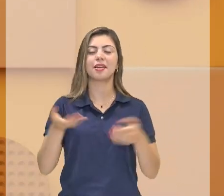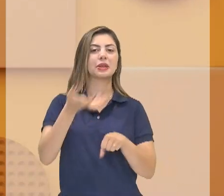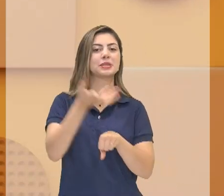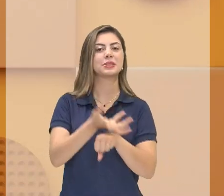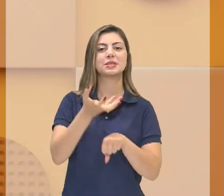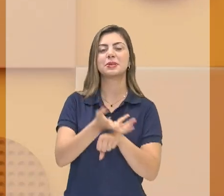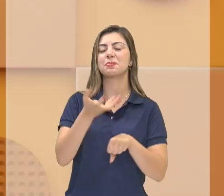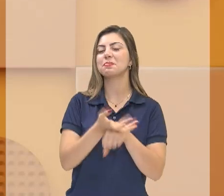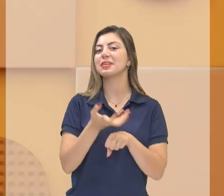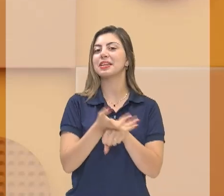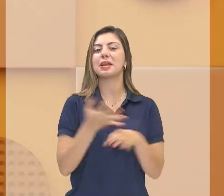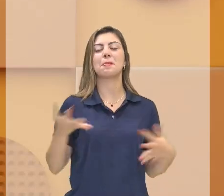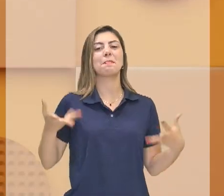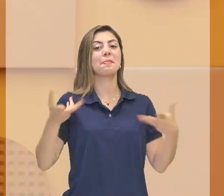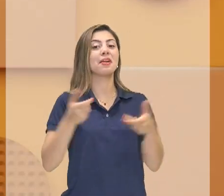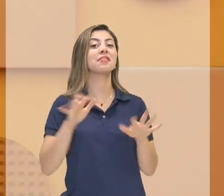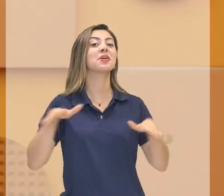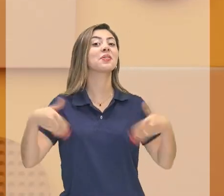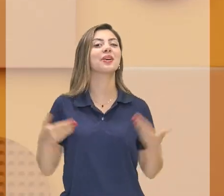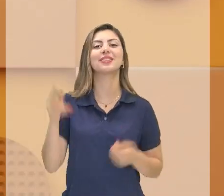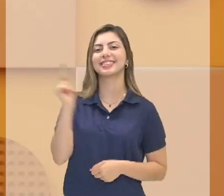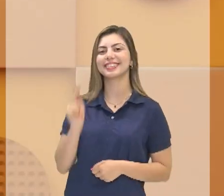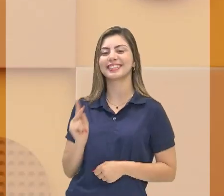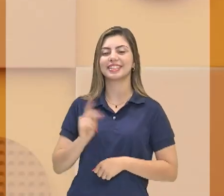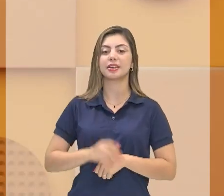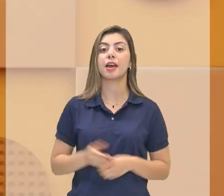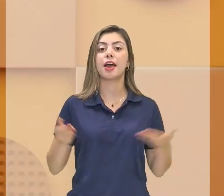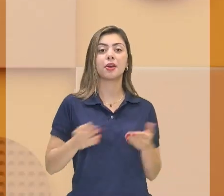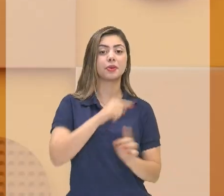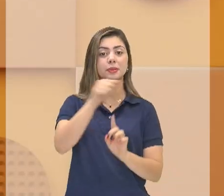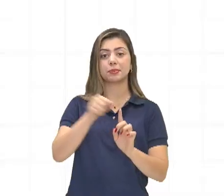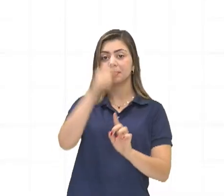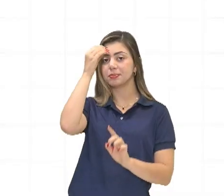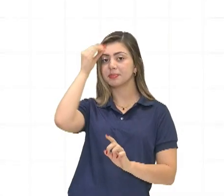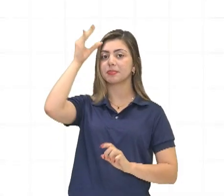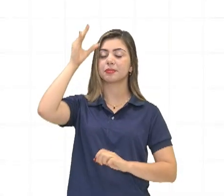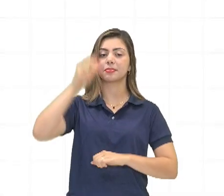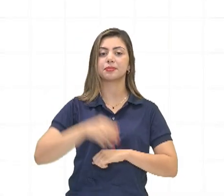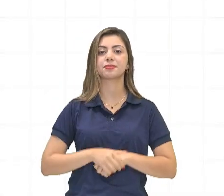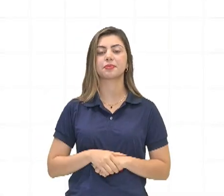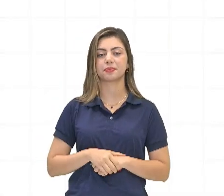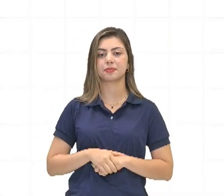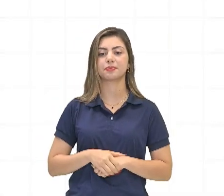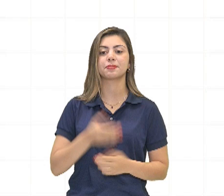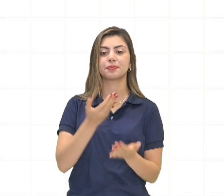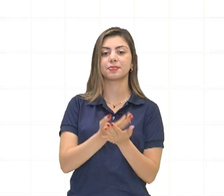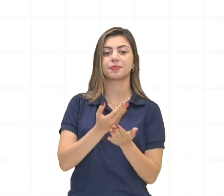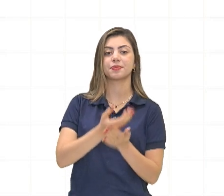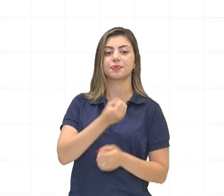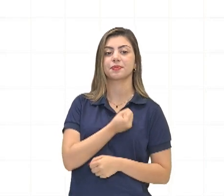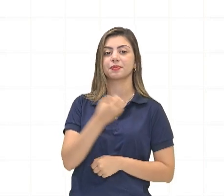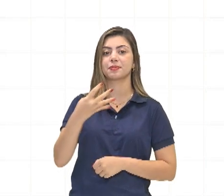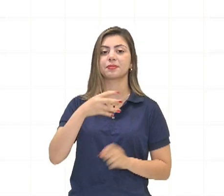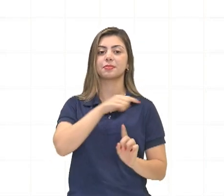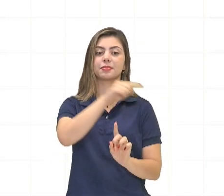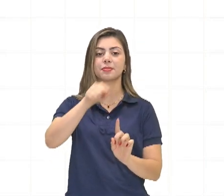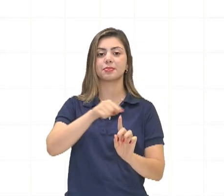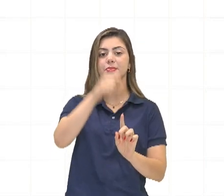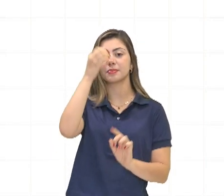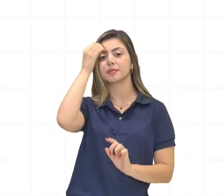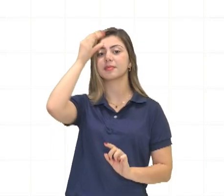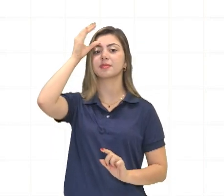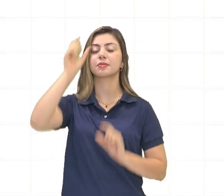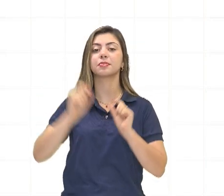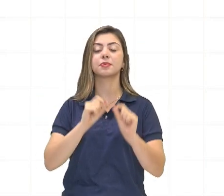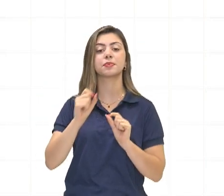é o melhor componente, o componente de História. Vamos ao objeto do conhecimento? Aula de número 4. Objeto